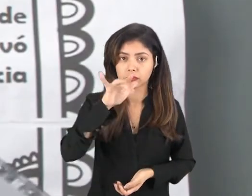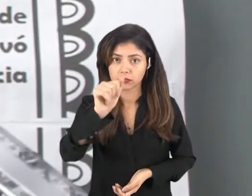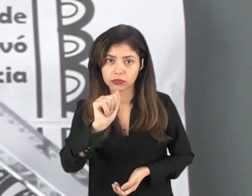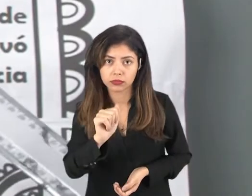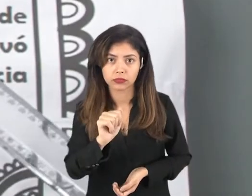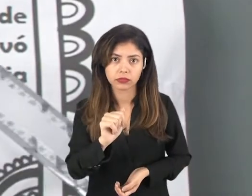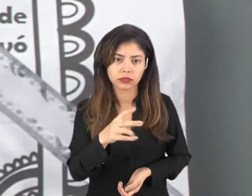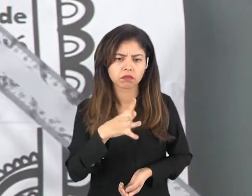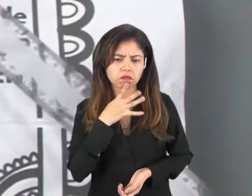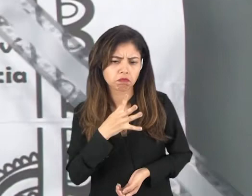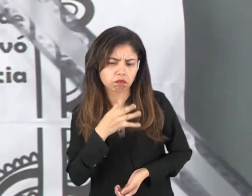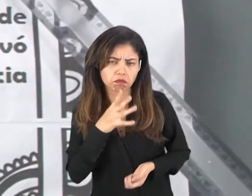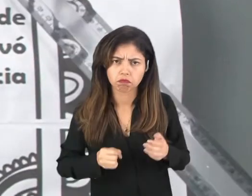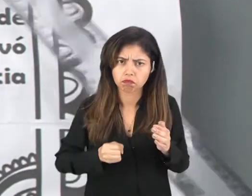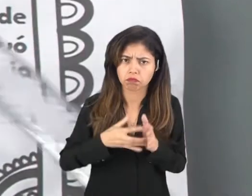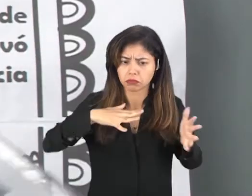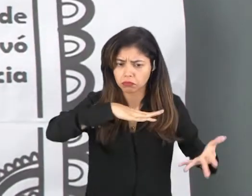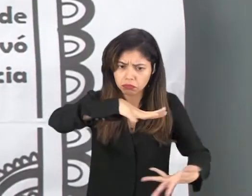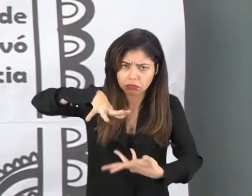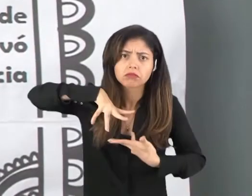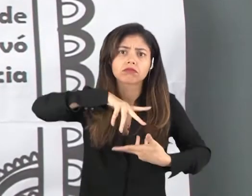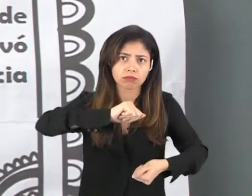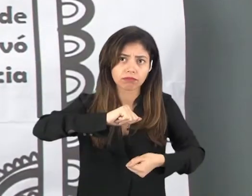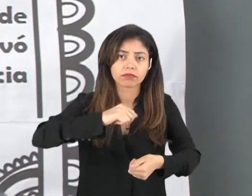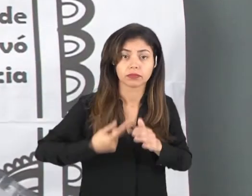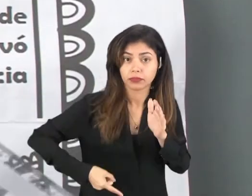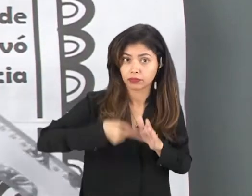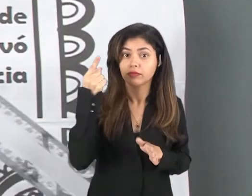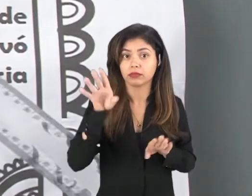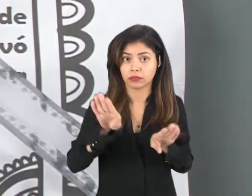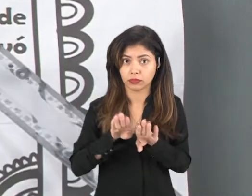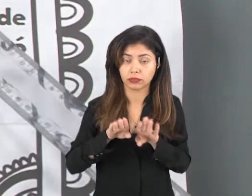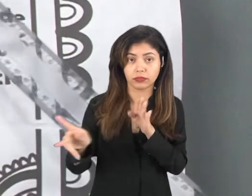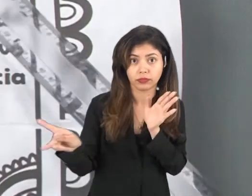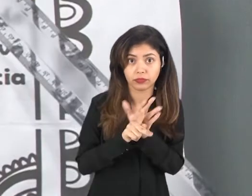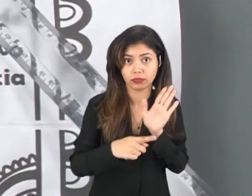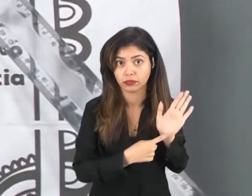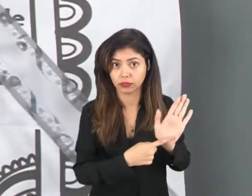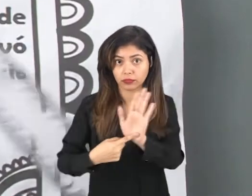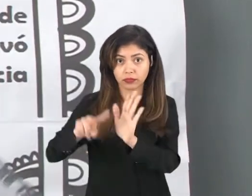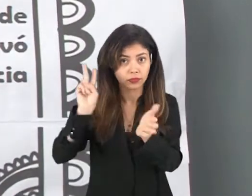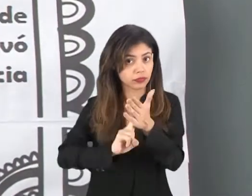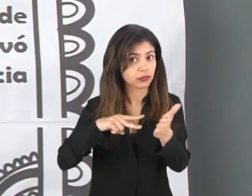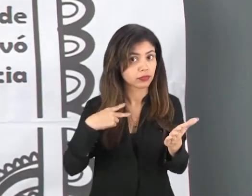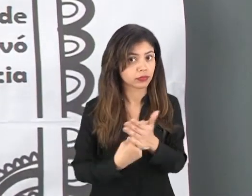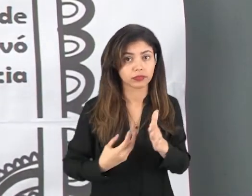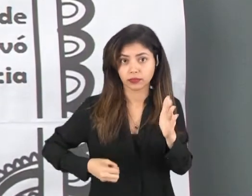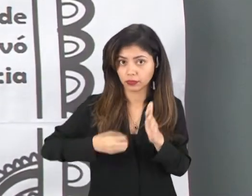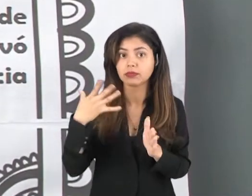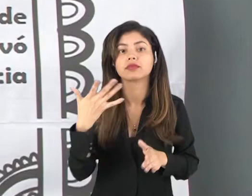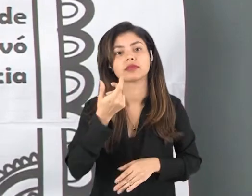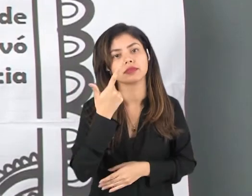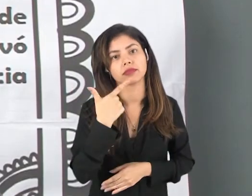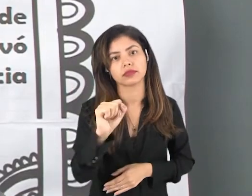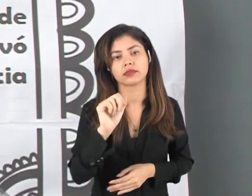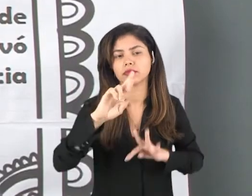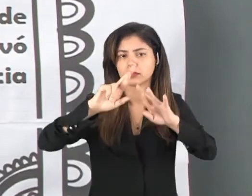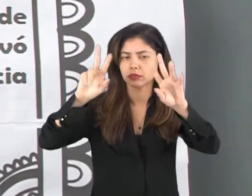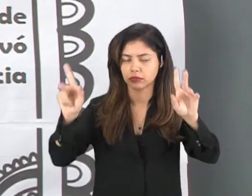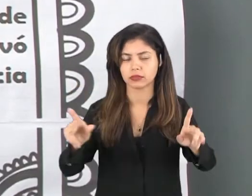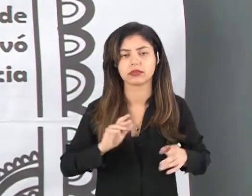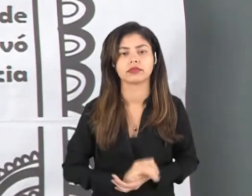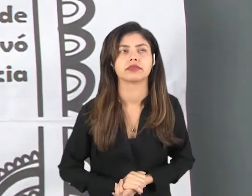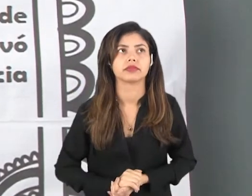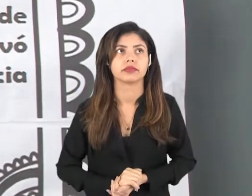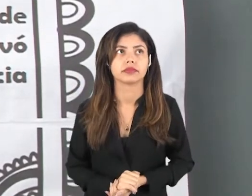Cecília ficou reconhecida mundialmente, uma vez que suas obras foram traduzidas para muitas línguas.